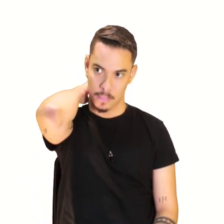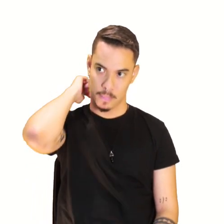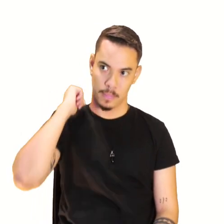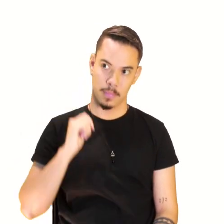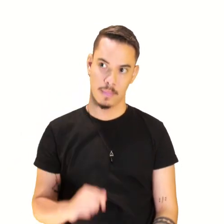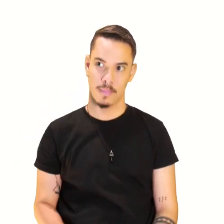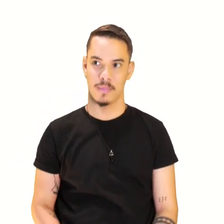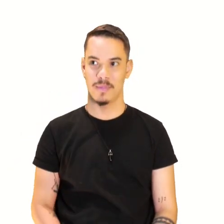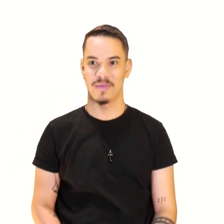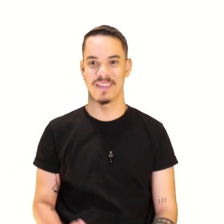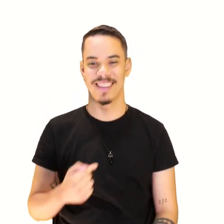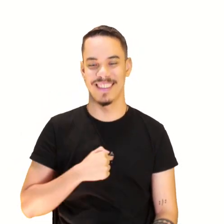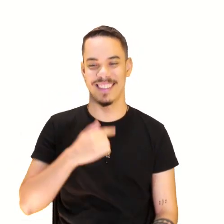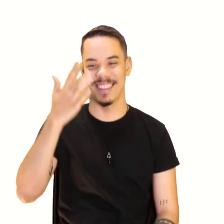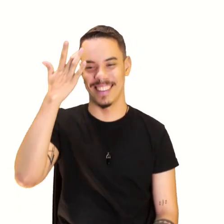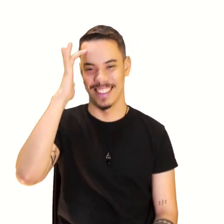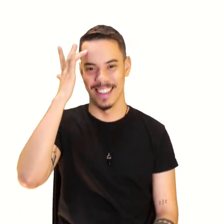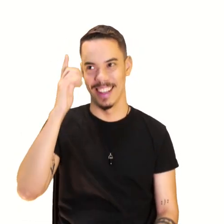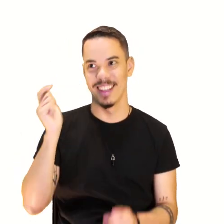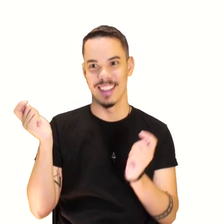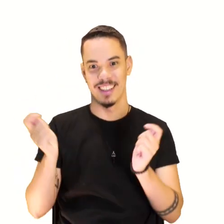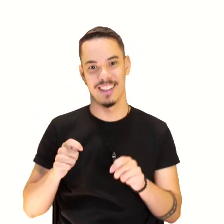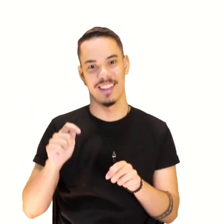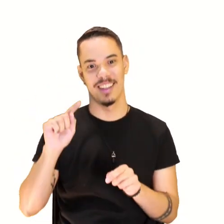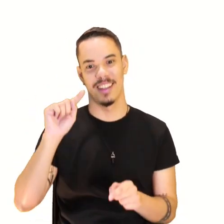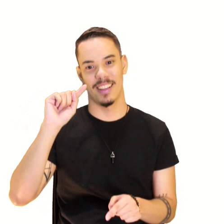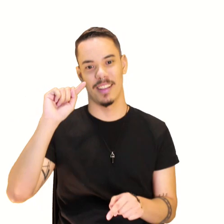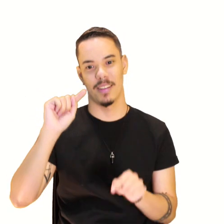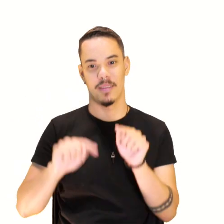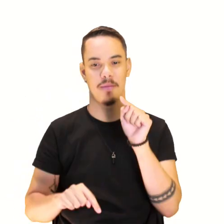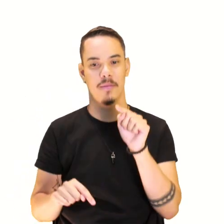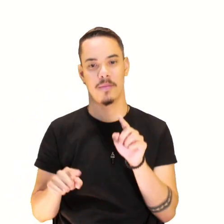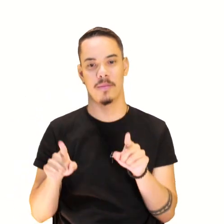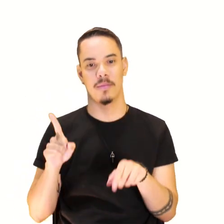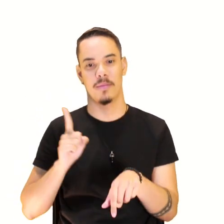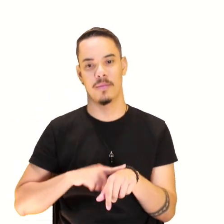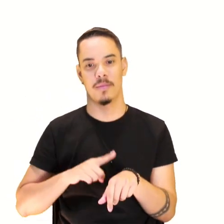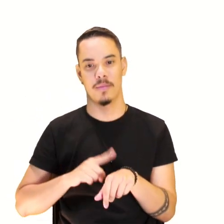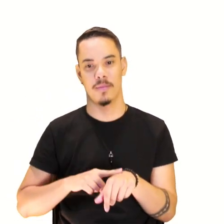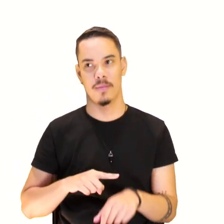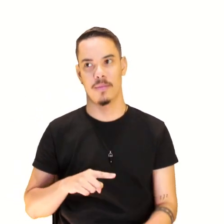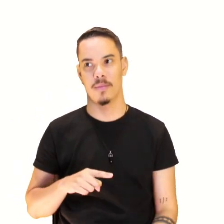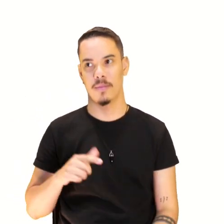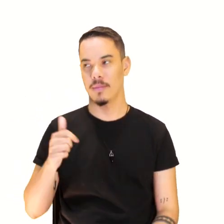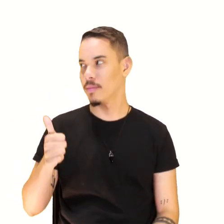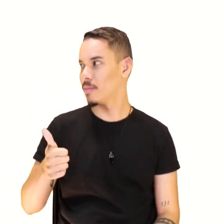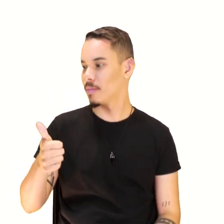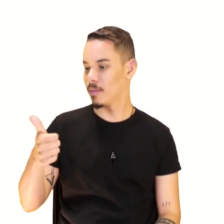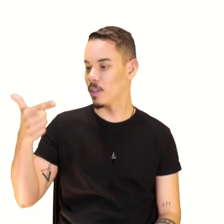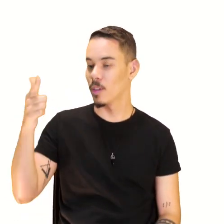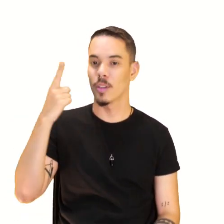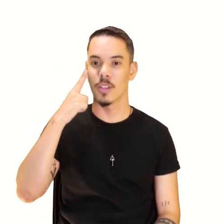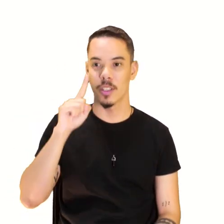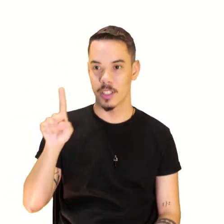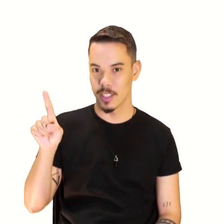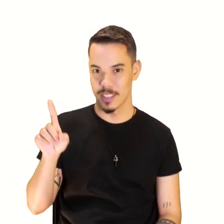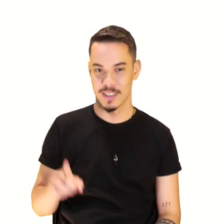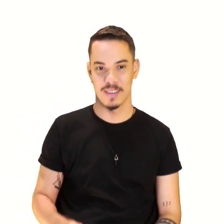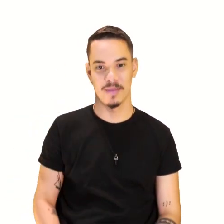acho vamos lá 12 seres da Caixa são 12 dias